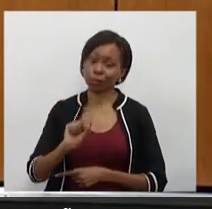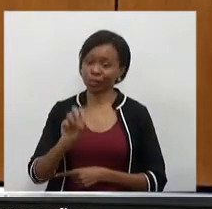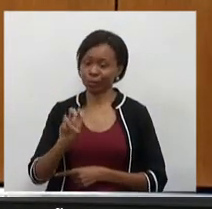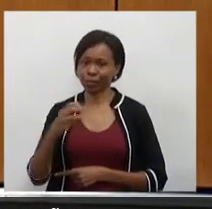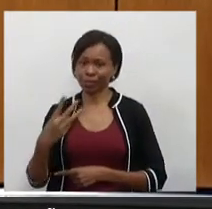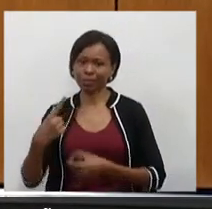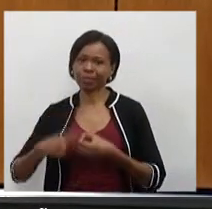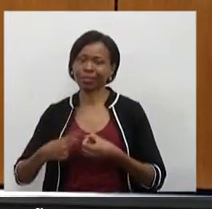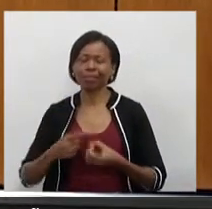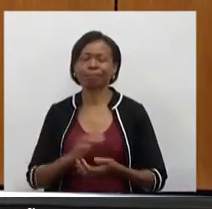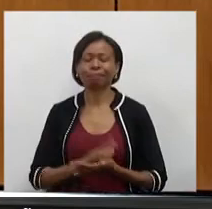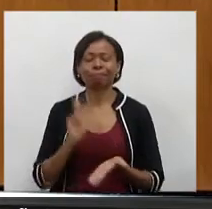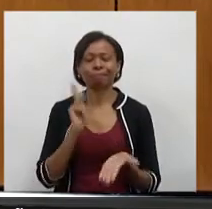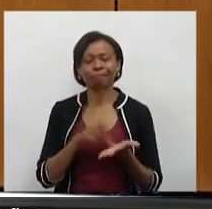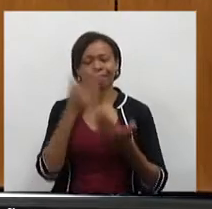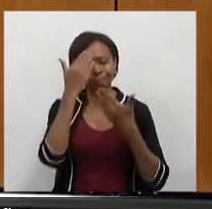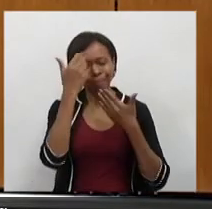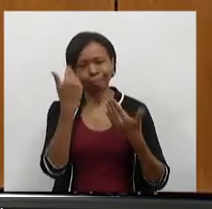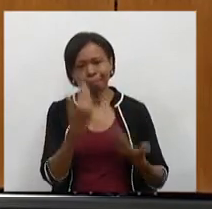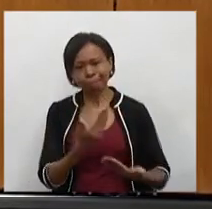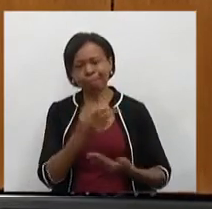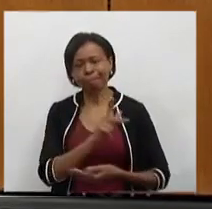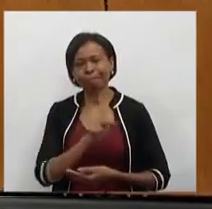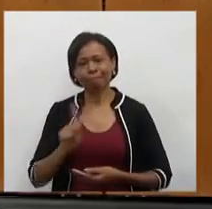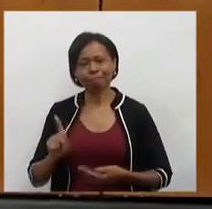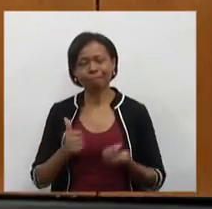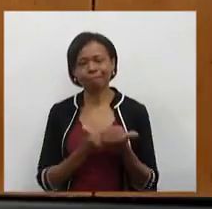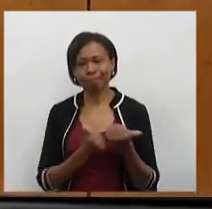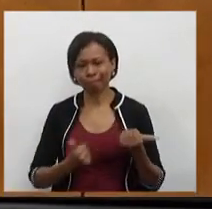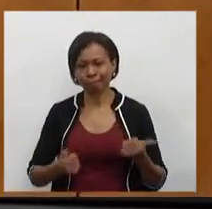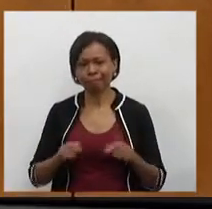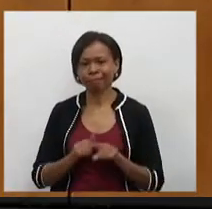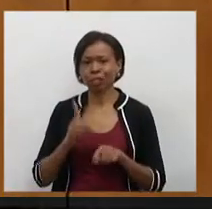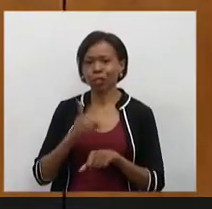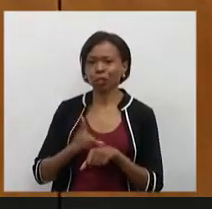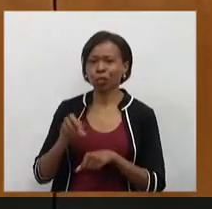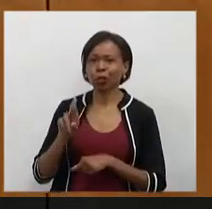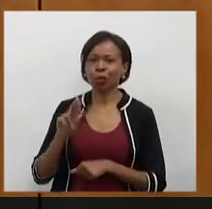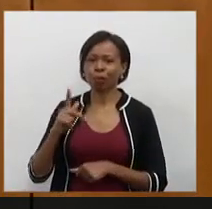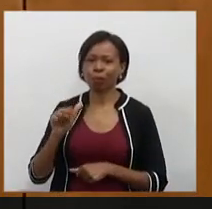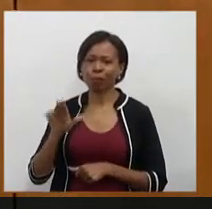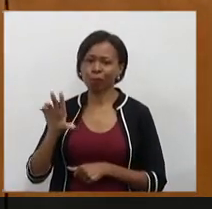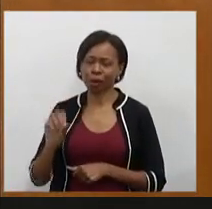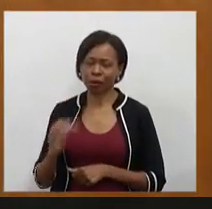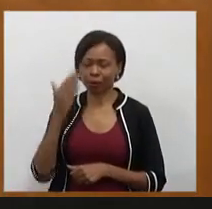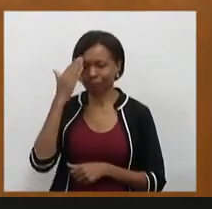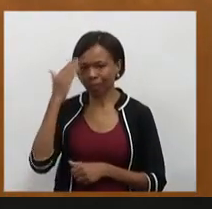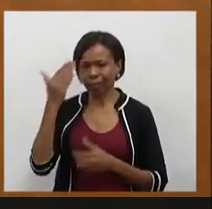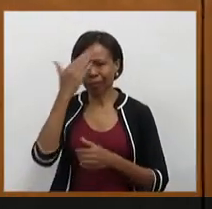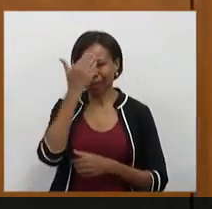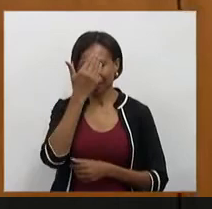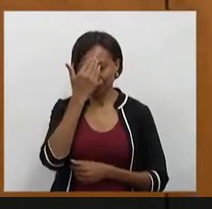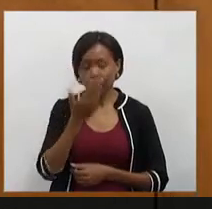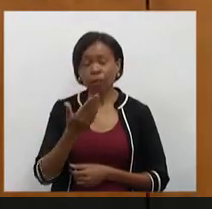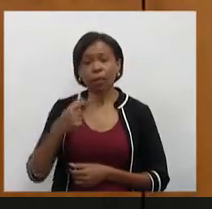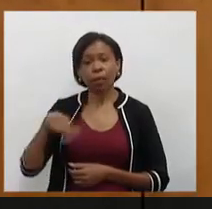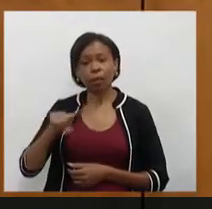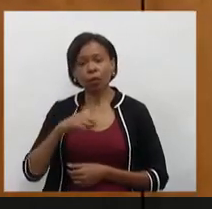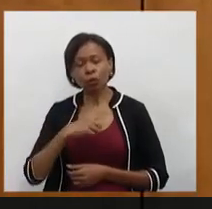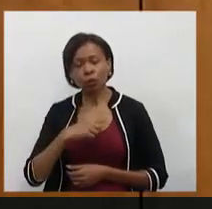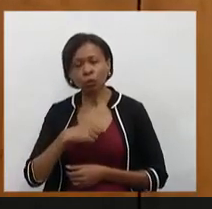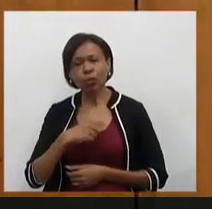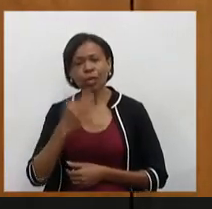obrigado, vice-presidente. Obrigado, deputado Dr. Paulo. Quero agradecer imensamente aos representantes do governo